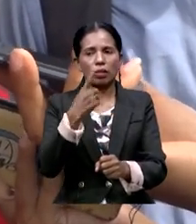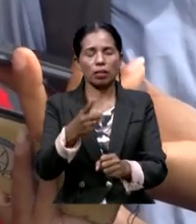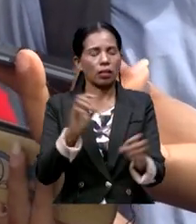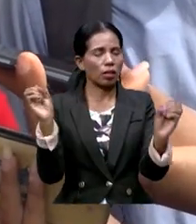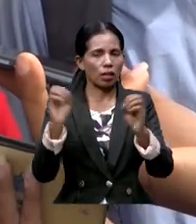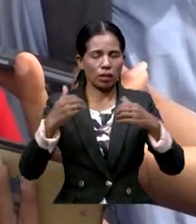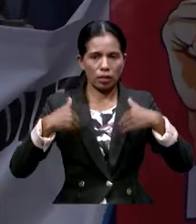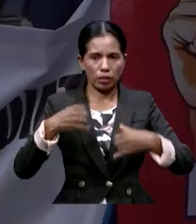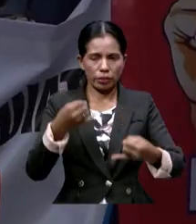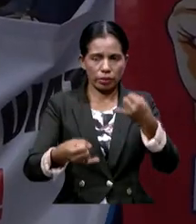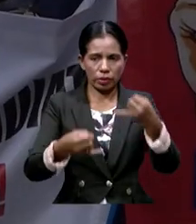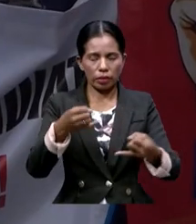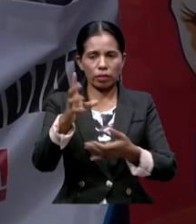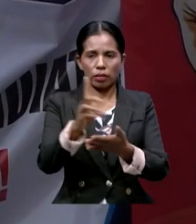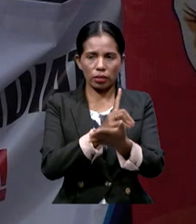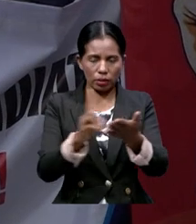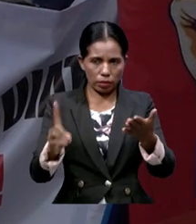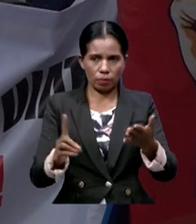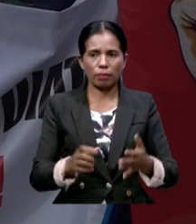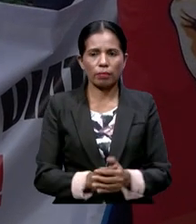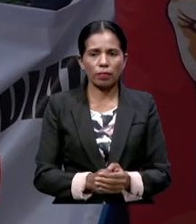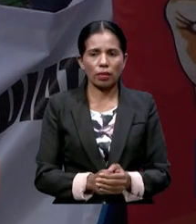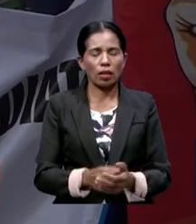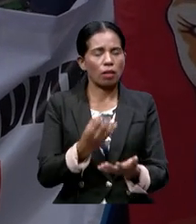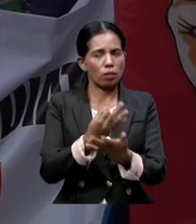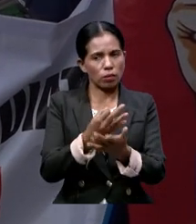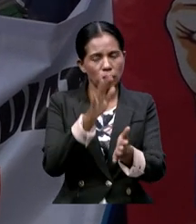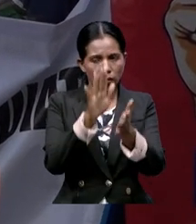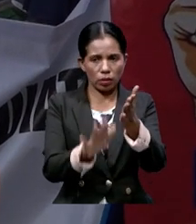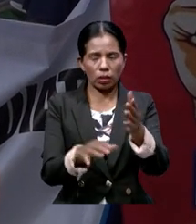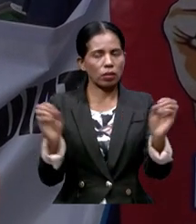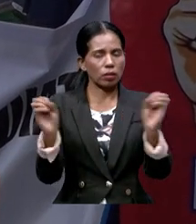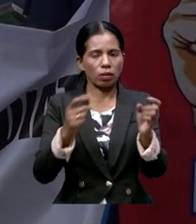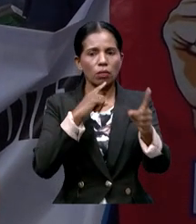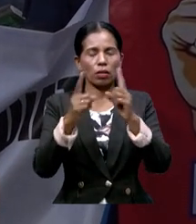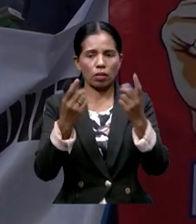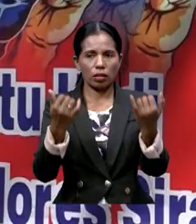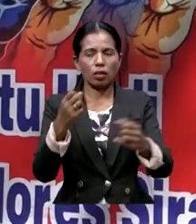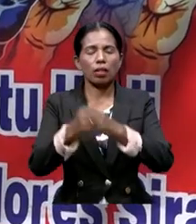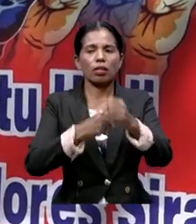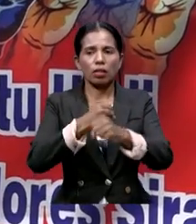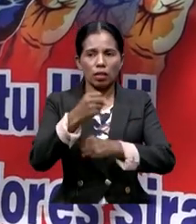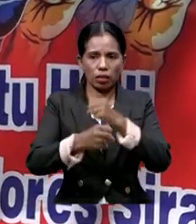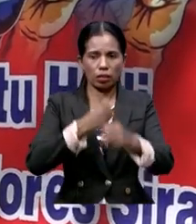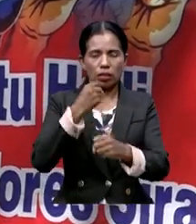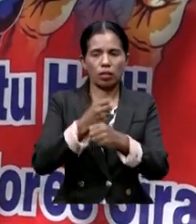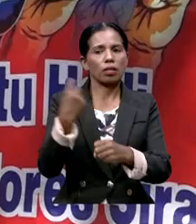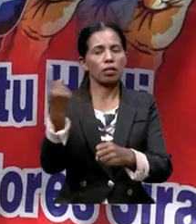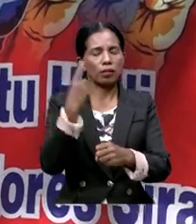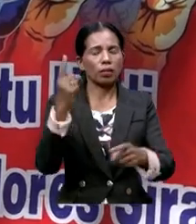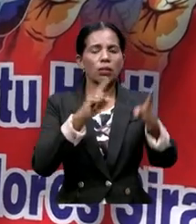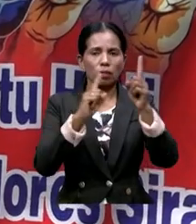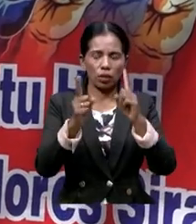injustisa diskriminasan salari minimo idane laos foi makakilar kada tinantina sempre hakilar